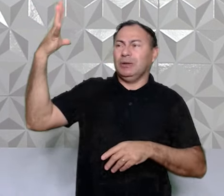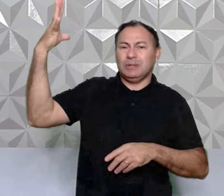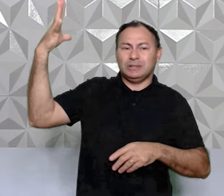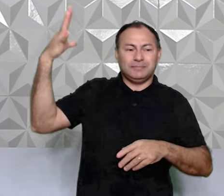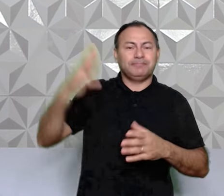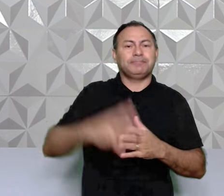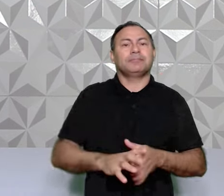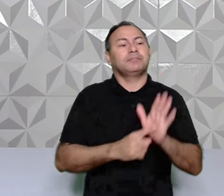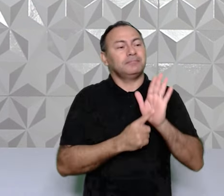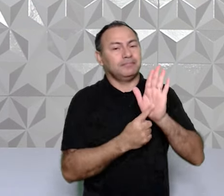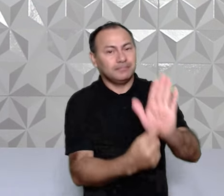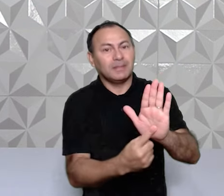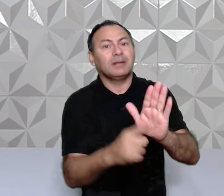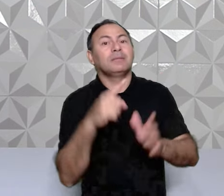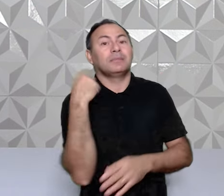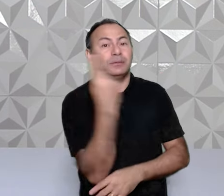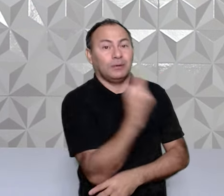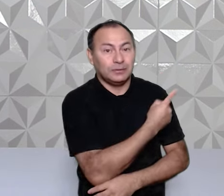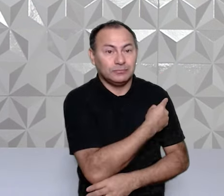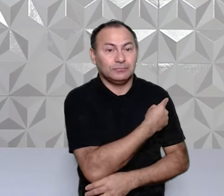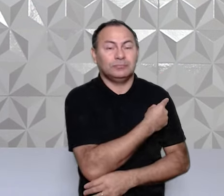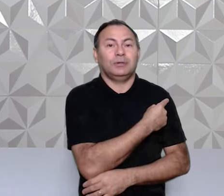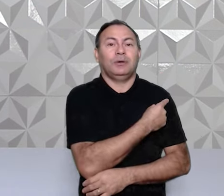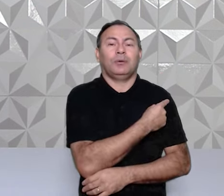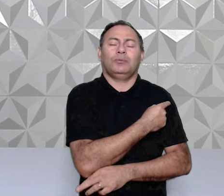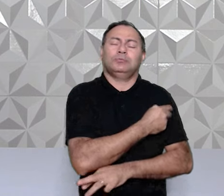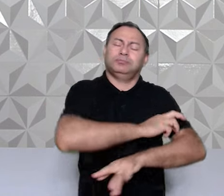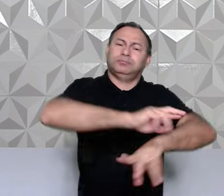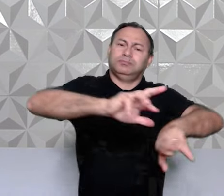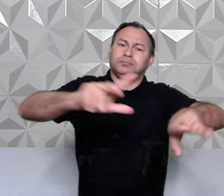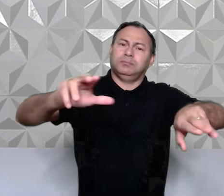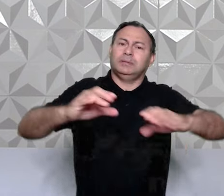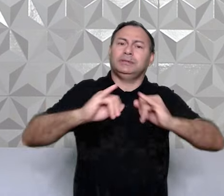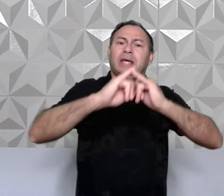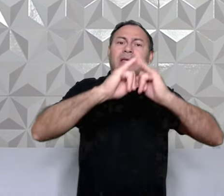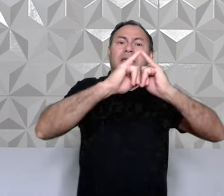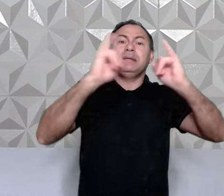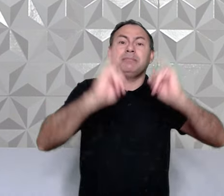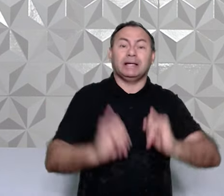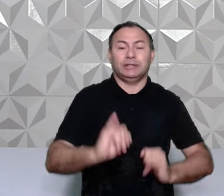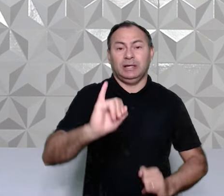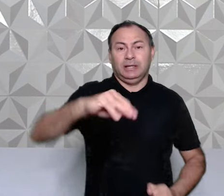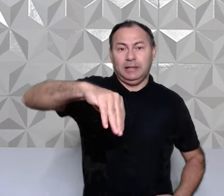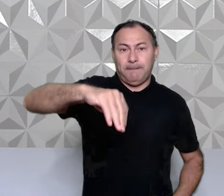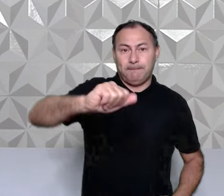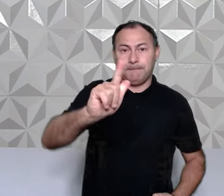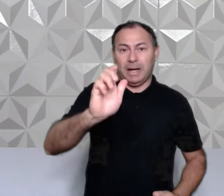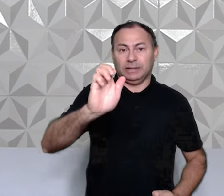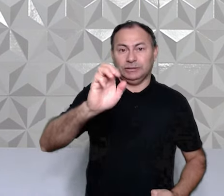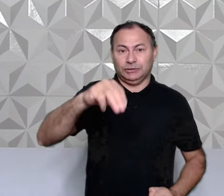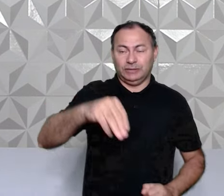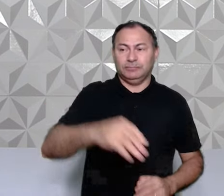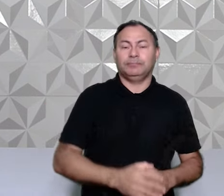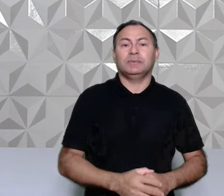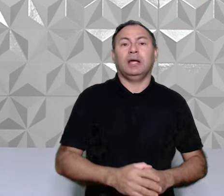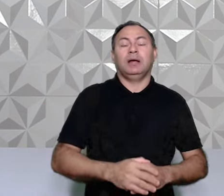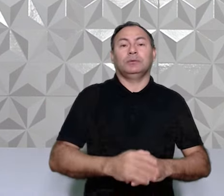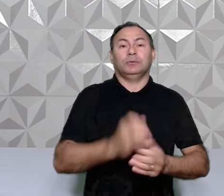de luzes e se apresenta para nós com uma variedade de imagens. Na Lumen